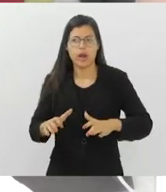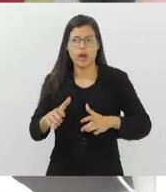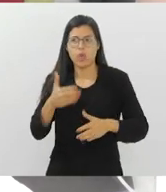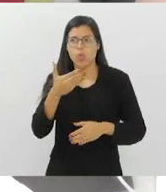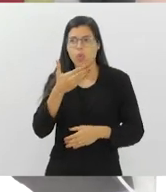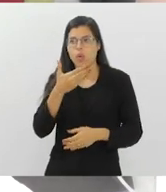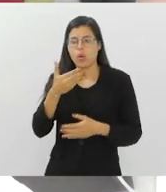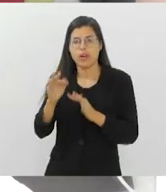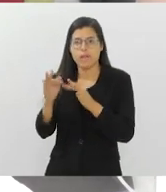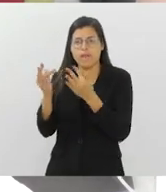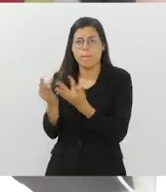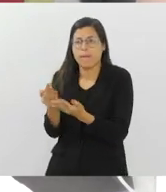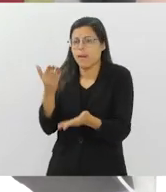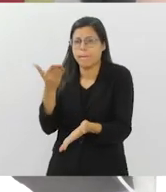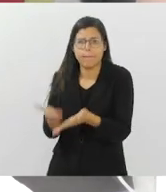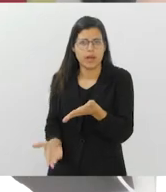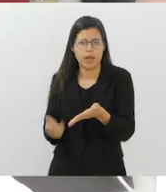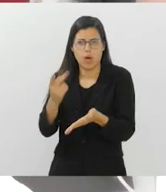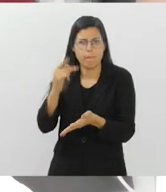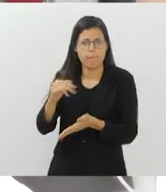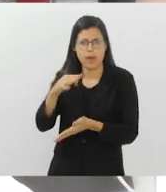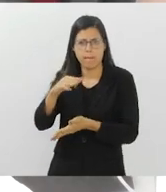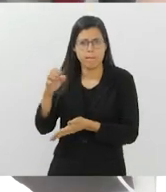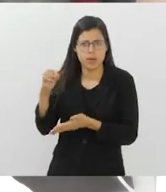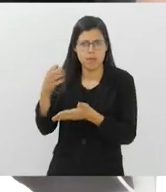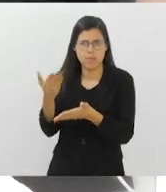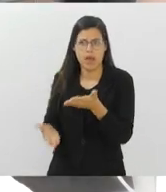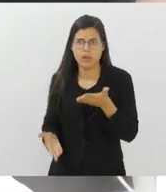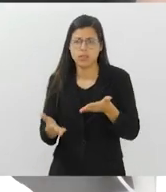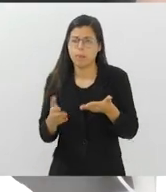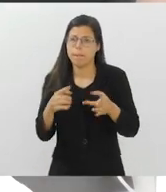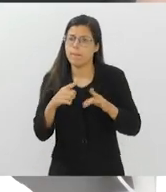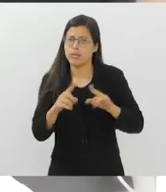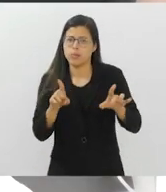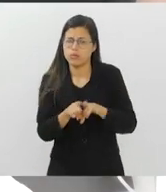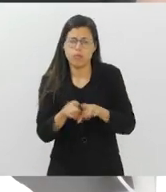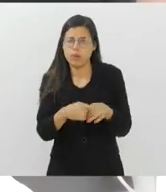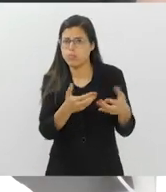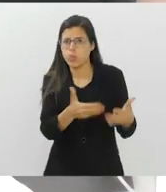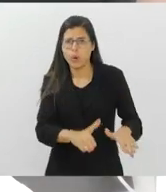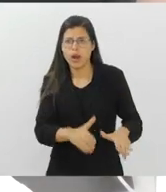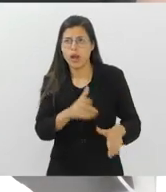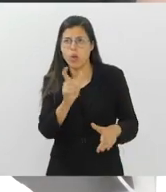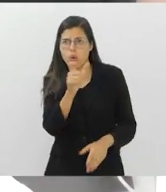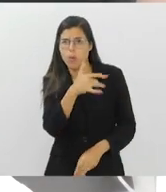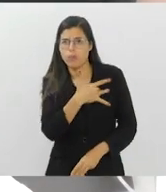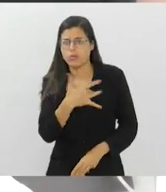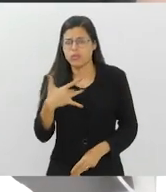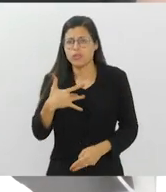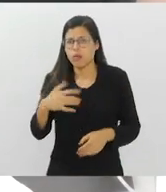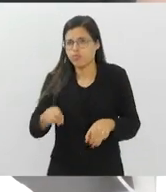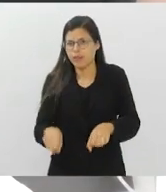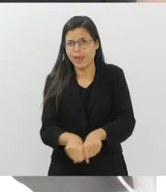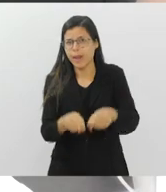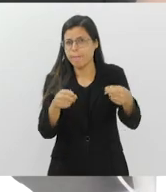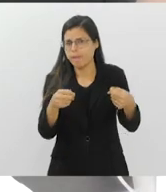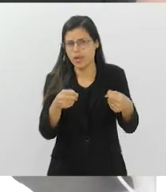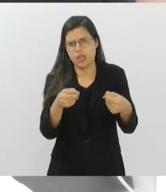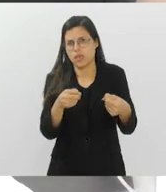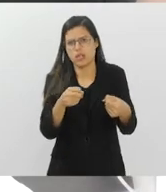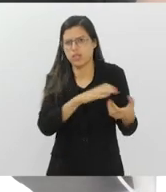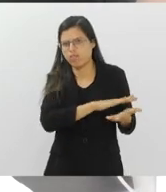aqui, que as mães percam. E eu também não quero, evidentemente, que os planos quebrem, porque se os planos